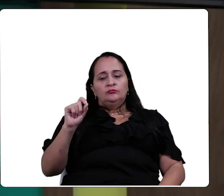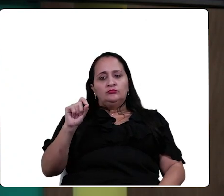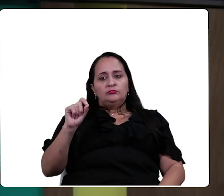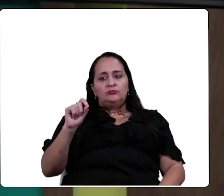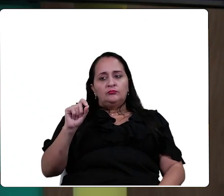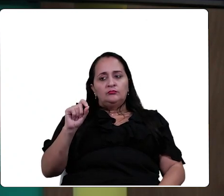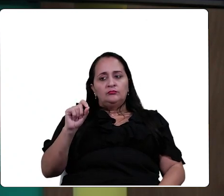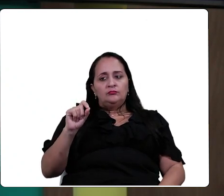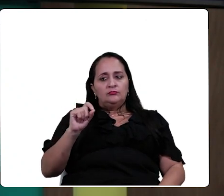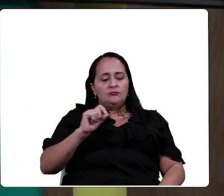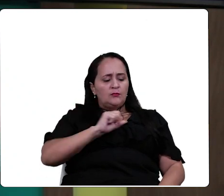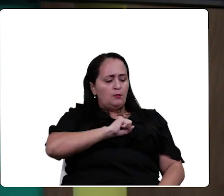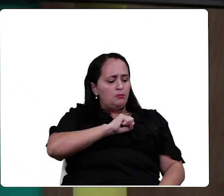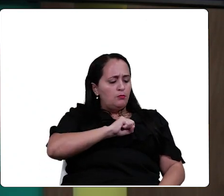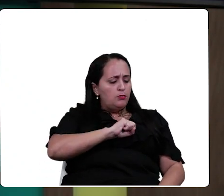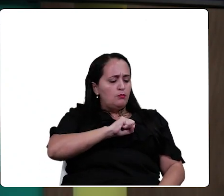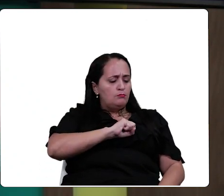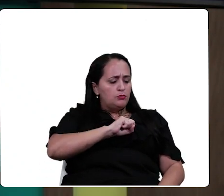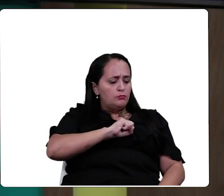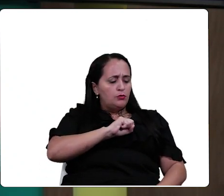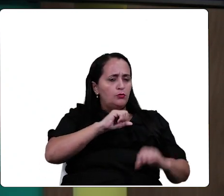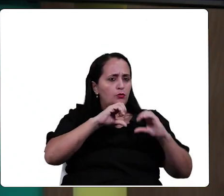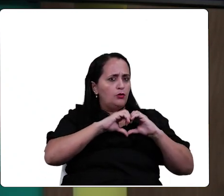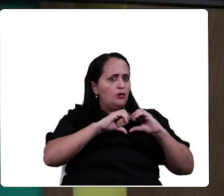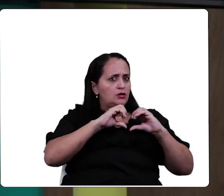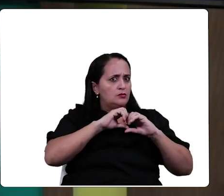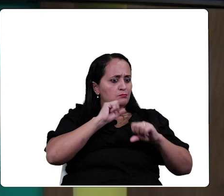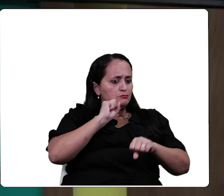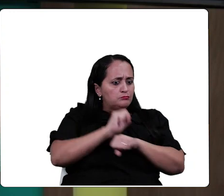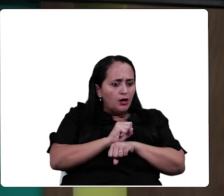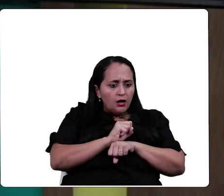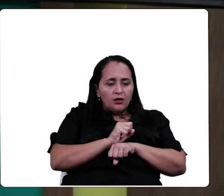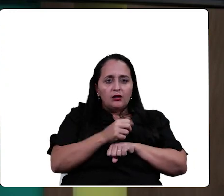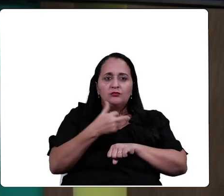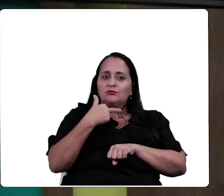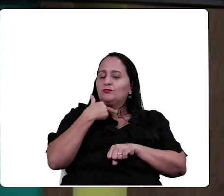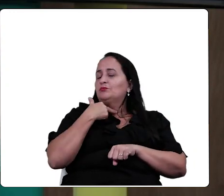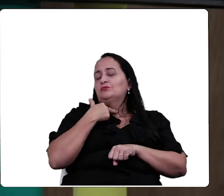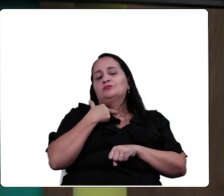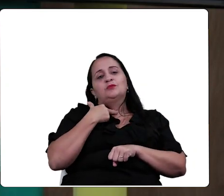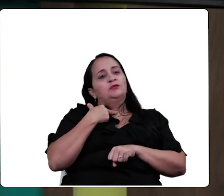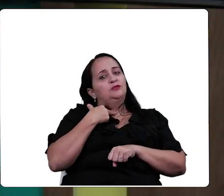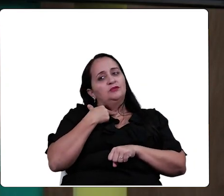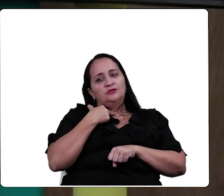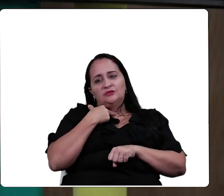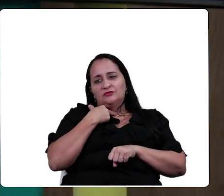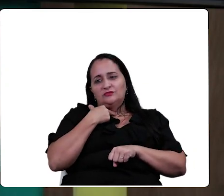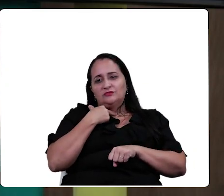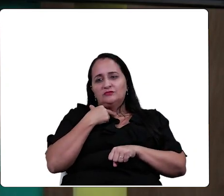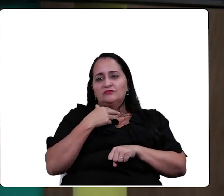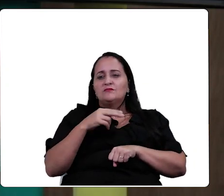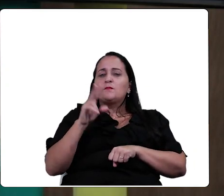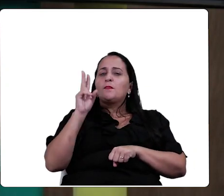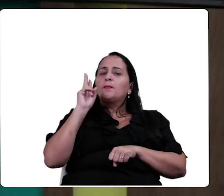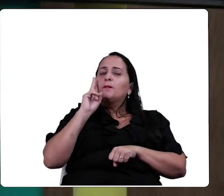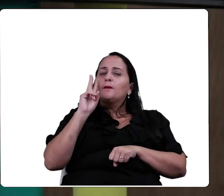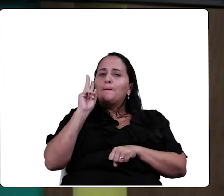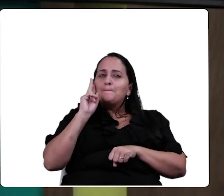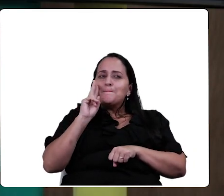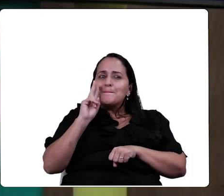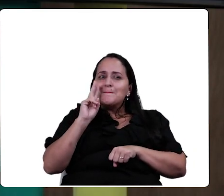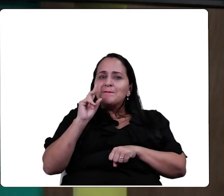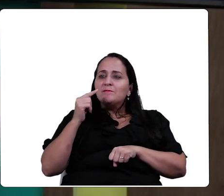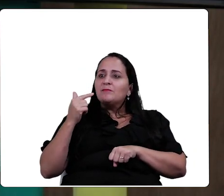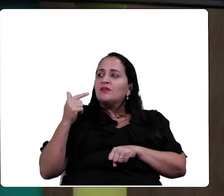não podem parar. Então, sangue, nós temos essas... Vocês estão lembrados da nossa outra aula